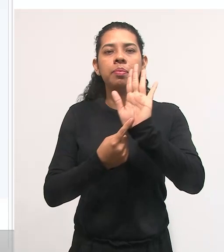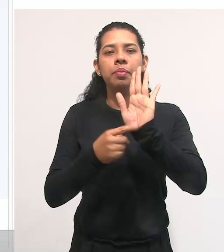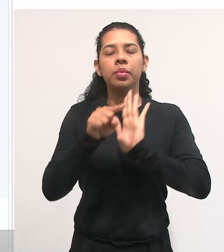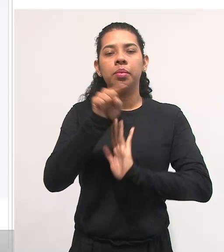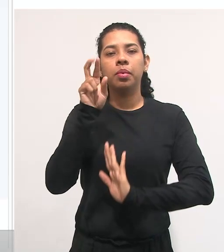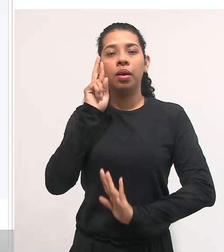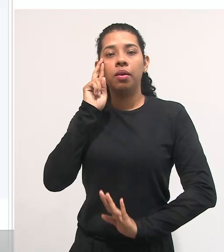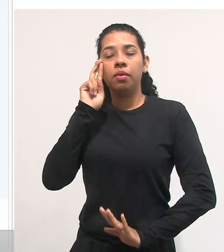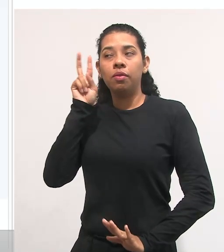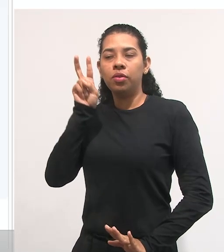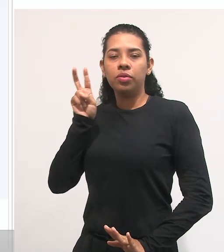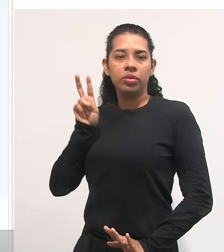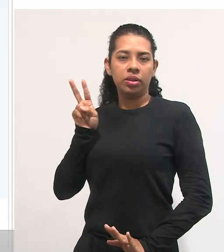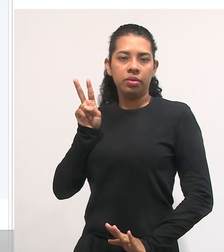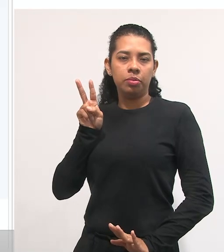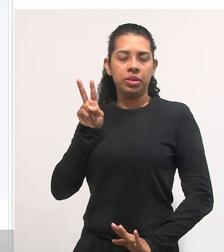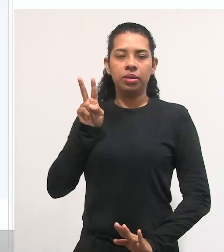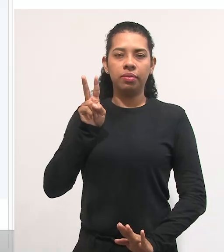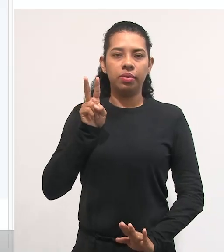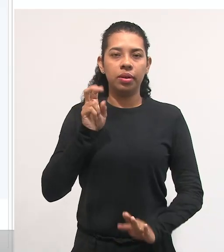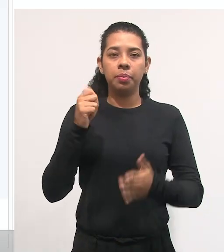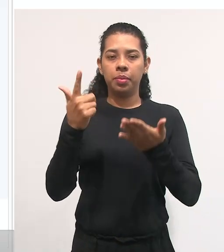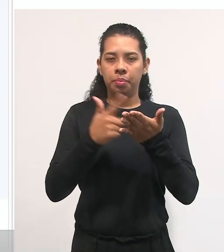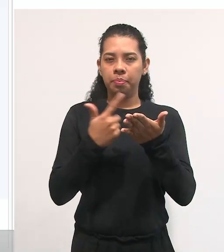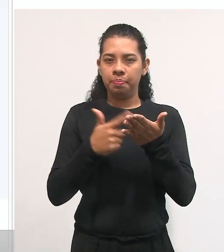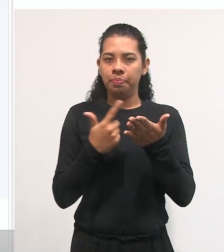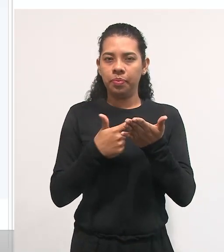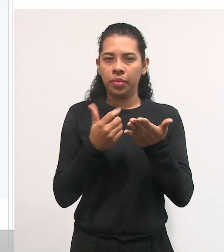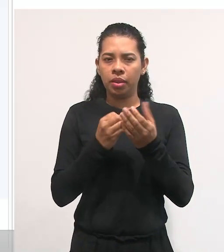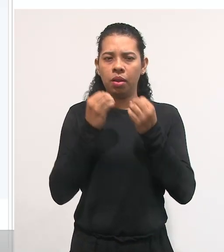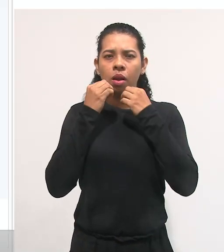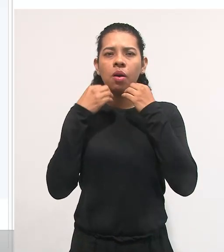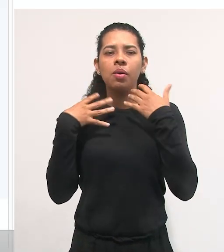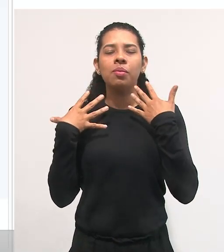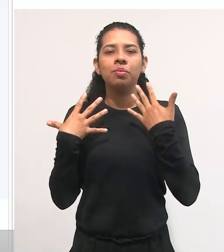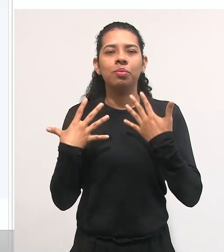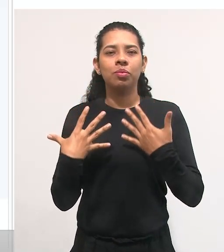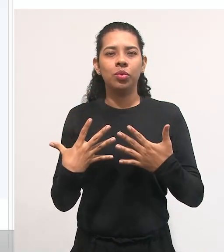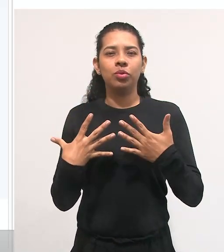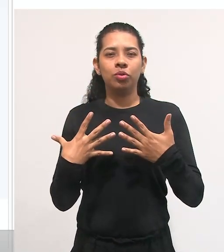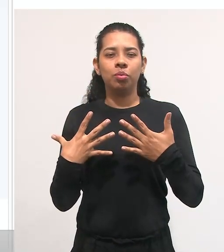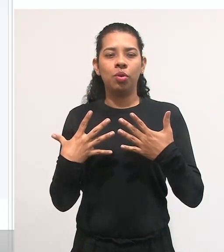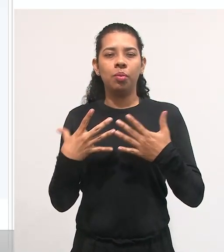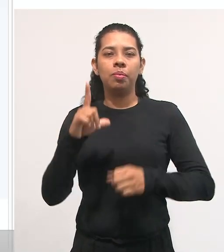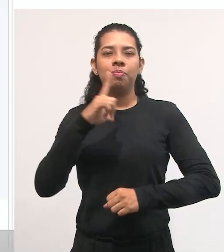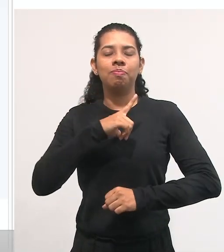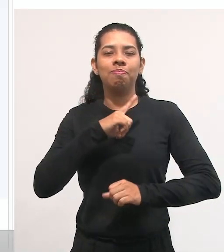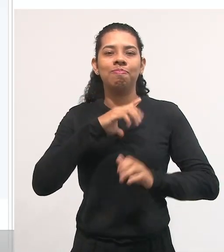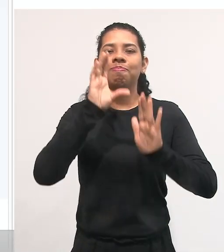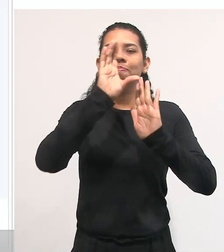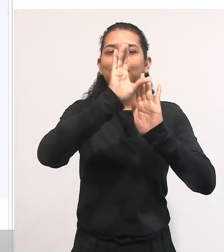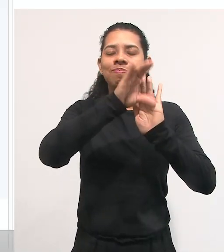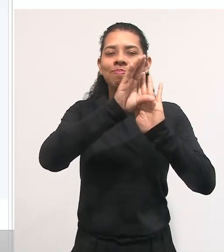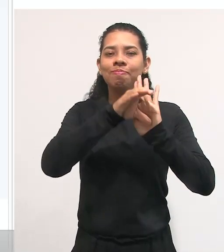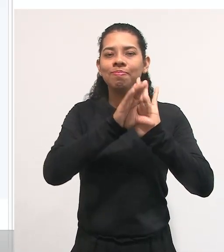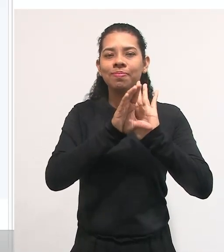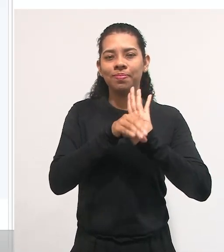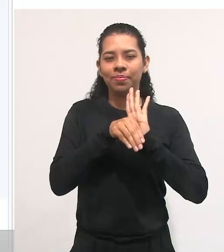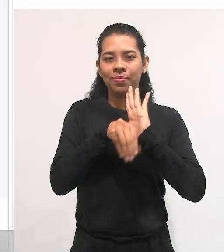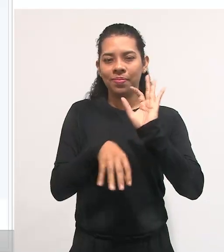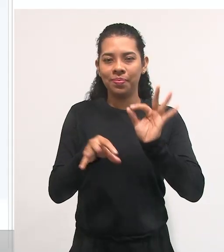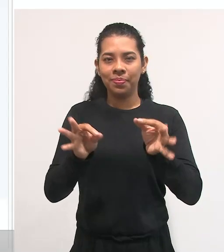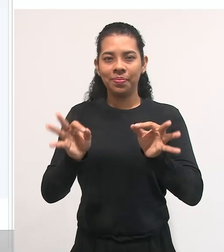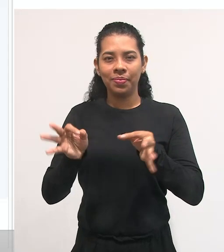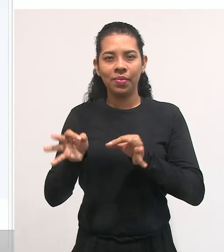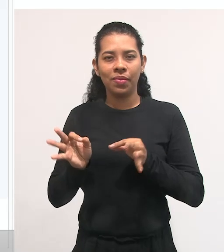aqui o menu só para vocês verem ó então a gente tá é um livro bastante didático ele tem os